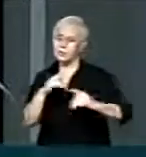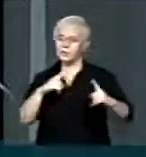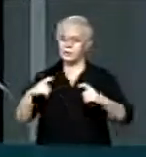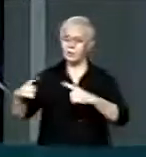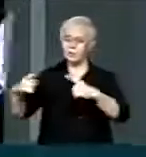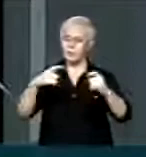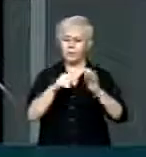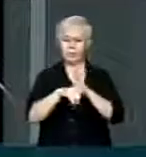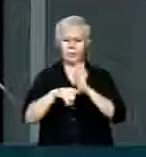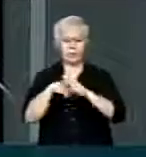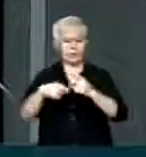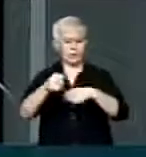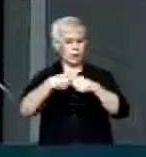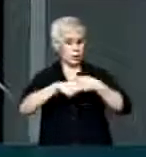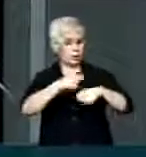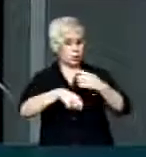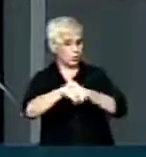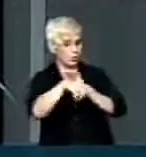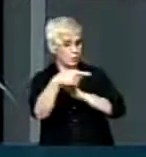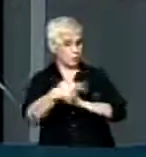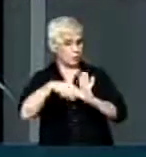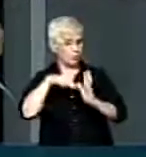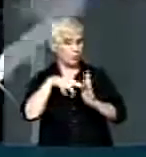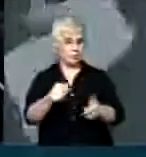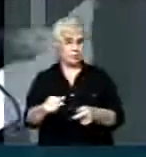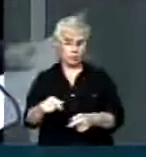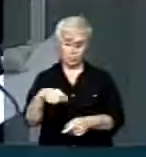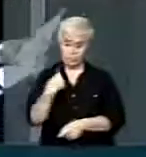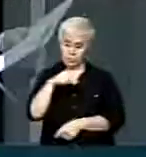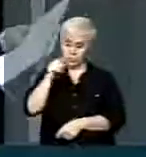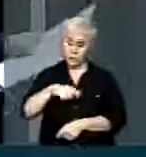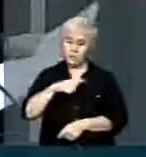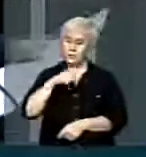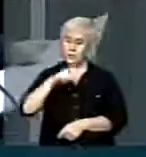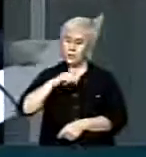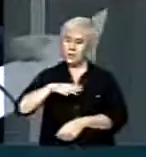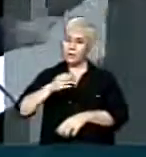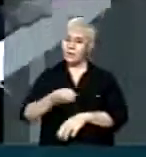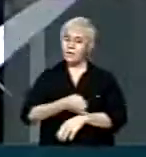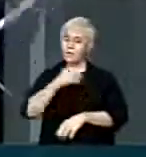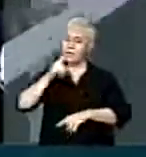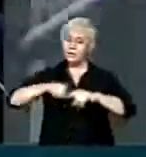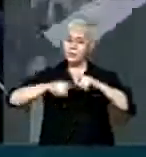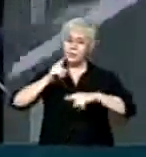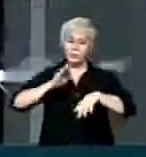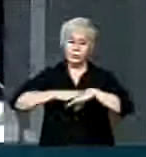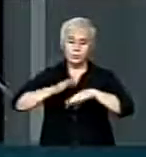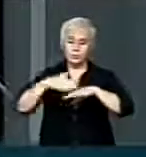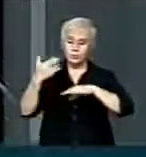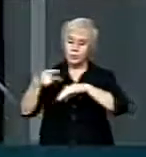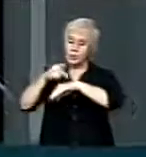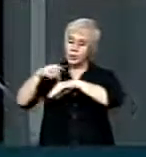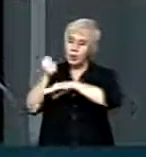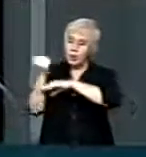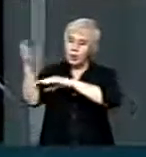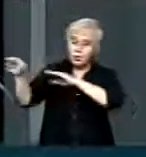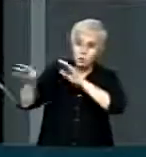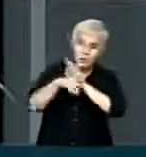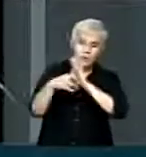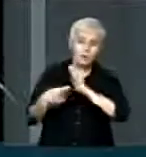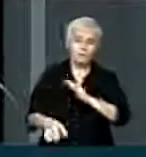E a gente fica horrorizado, porque nós mesmo aqui temos vários produtos que nós usamos aqui que são oriundos de outros países,